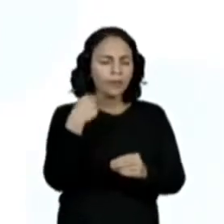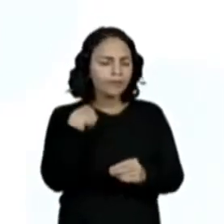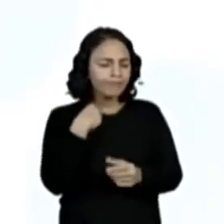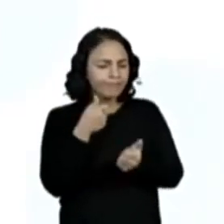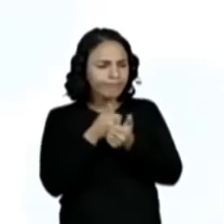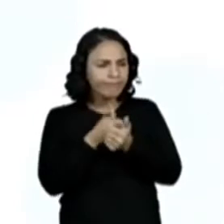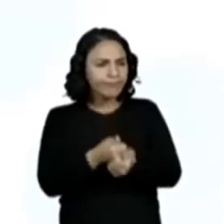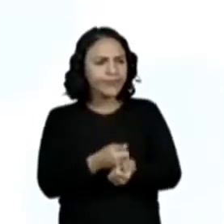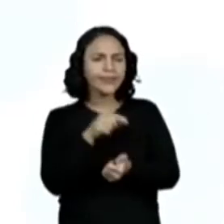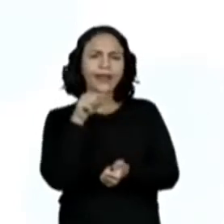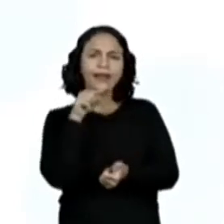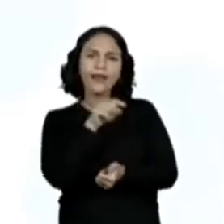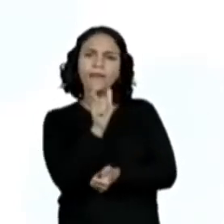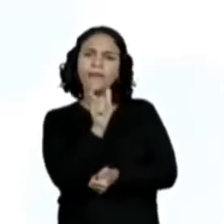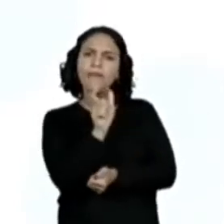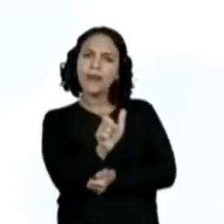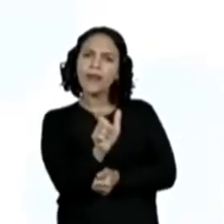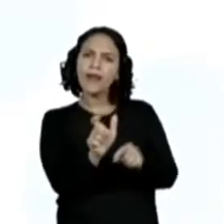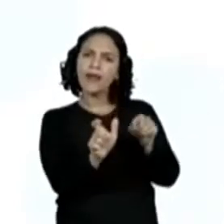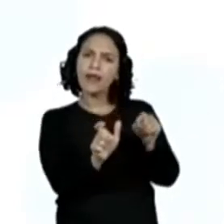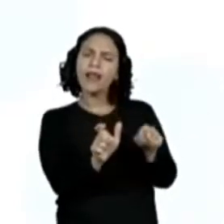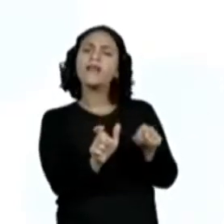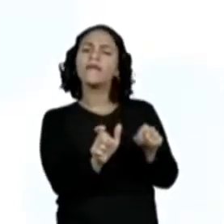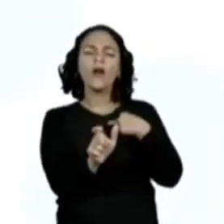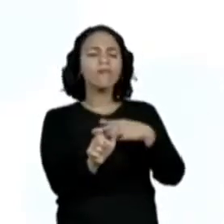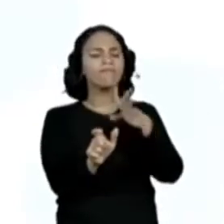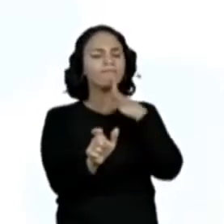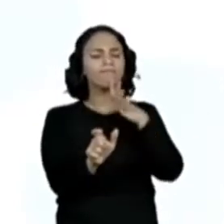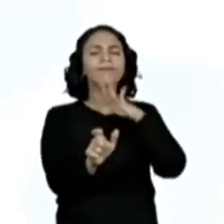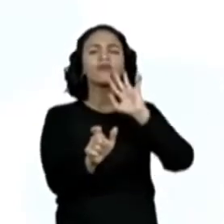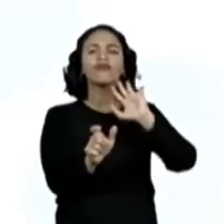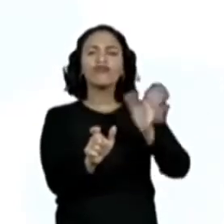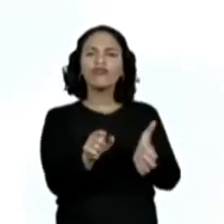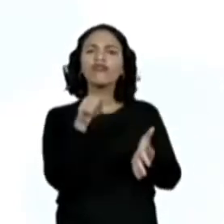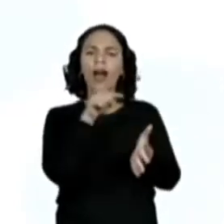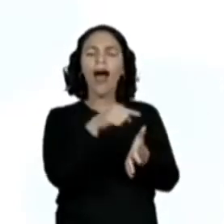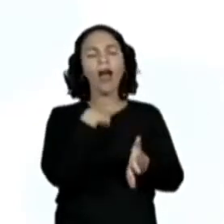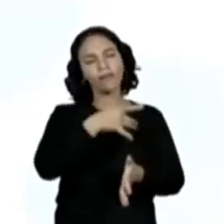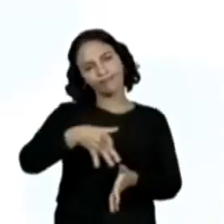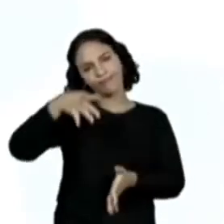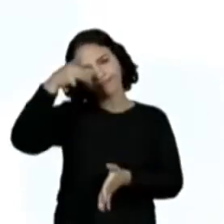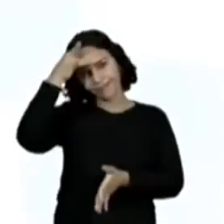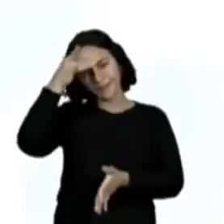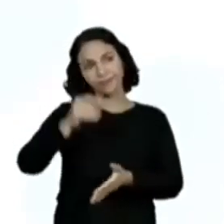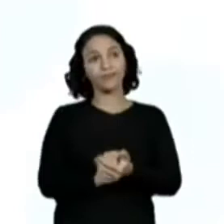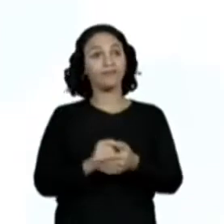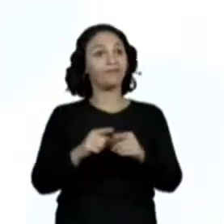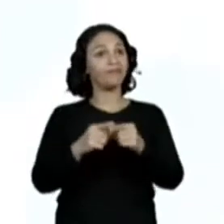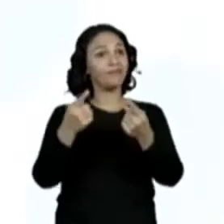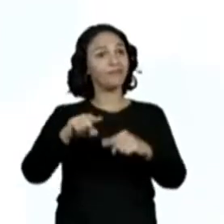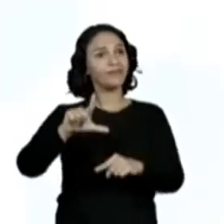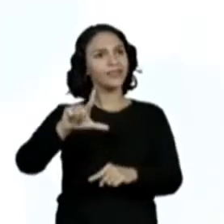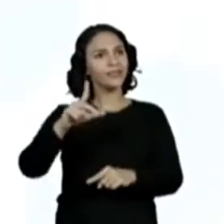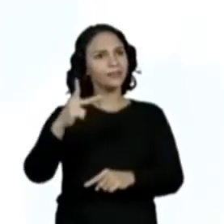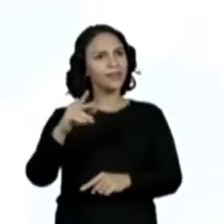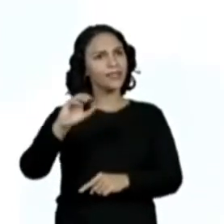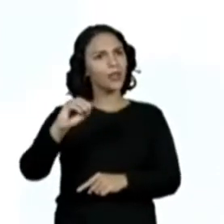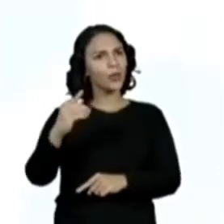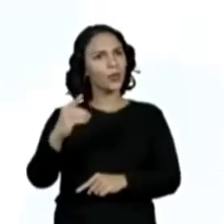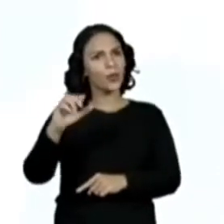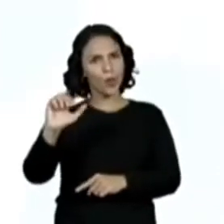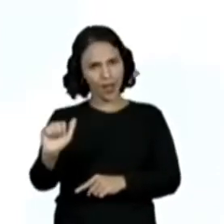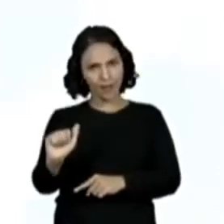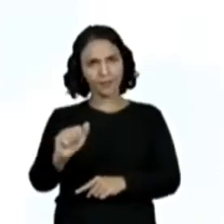de palavras familiares e ou estáveis. E EF02, LP01A,